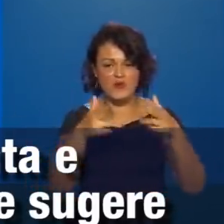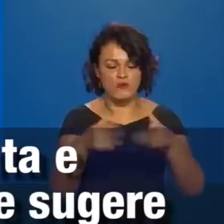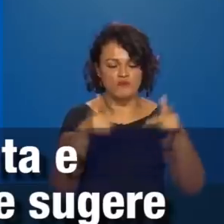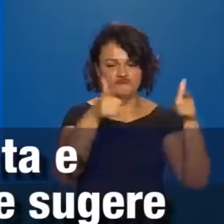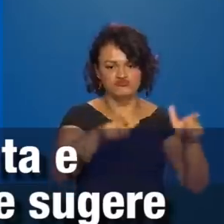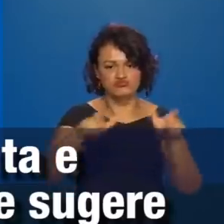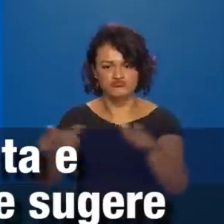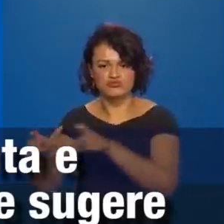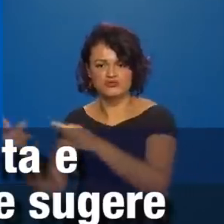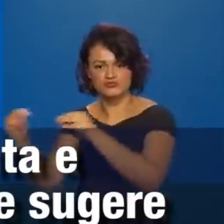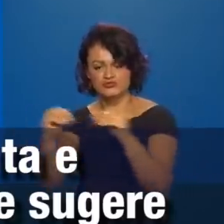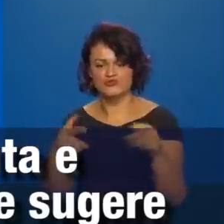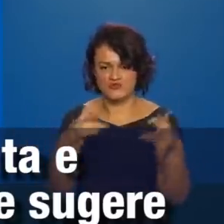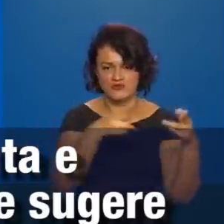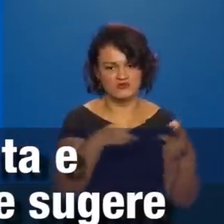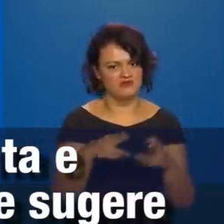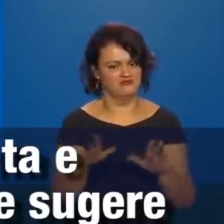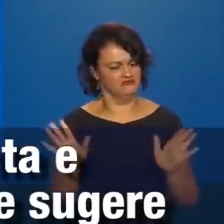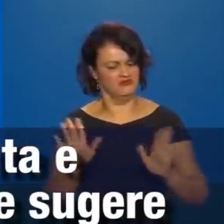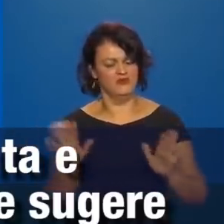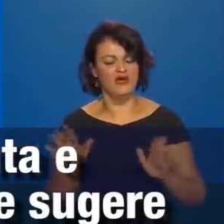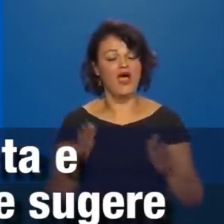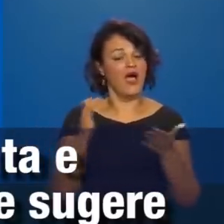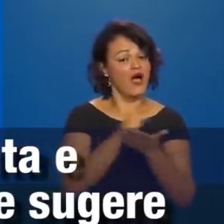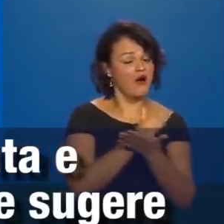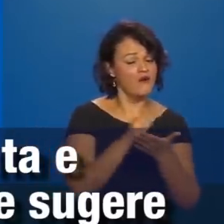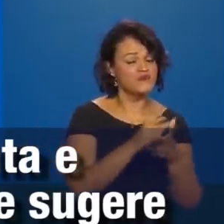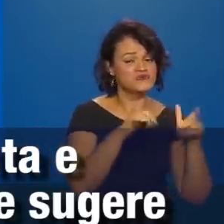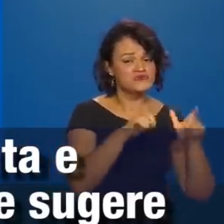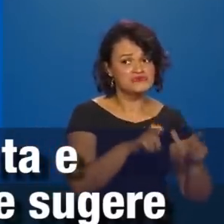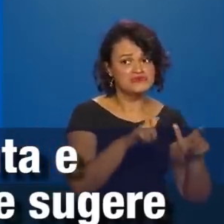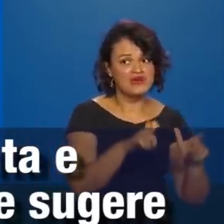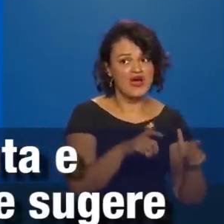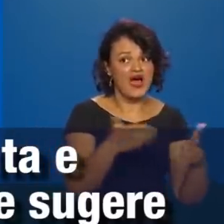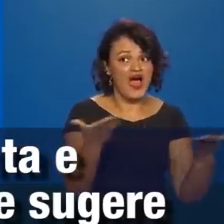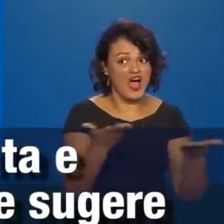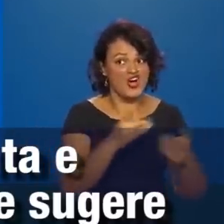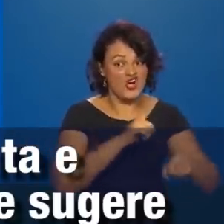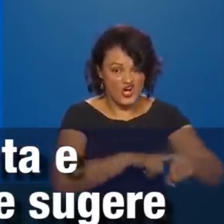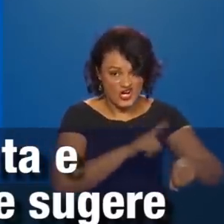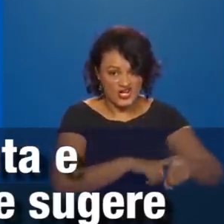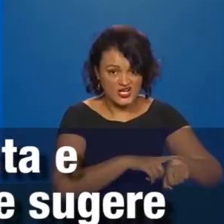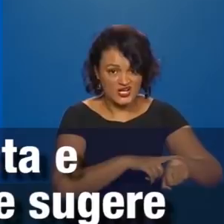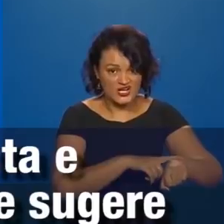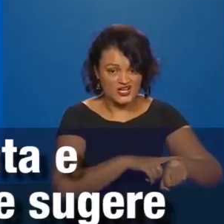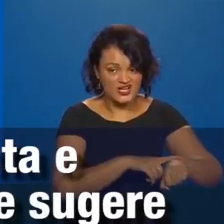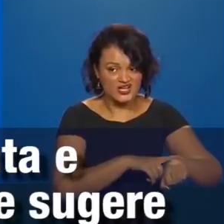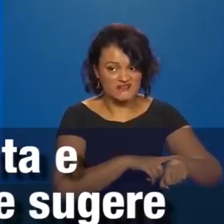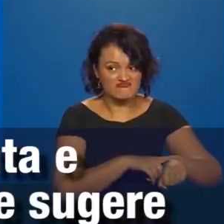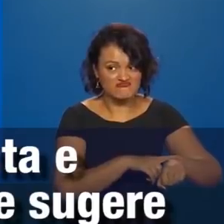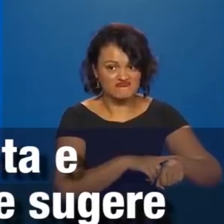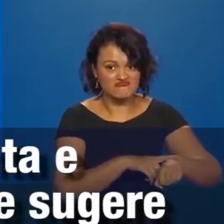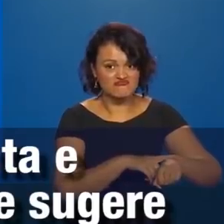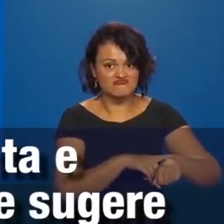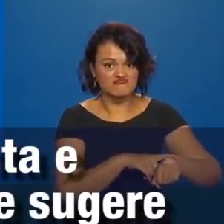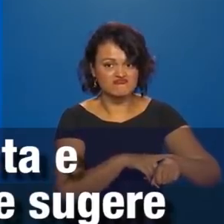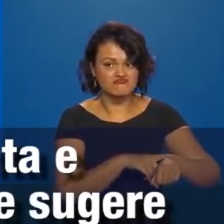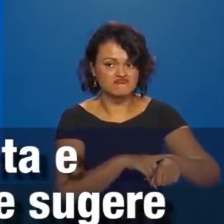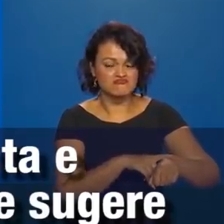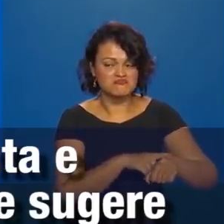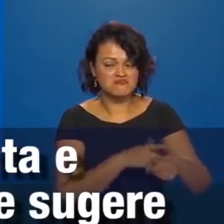estados. Temos localidades que não teria, neste momento, nenhuma,